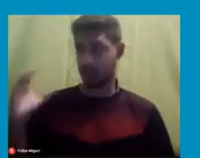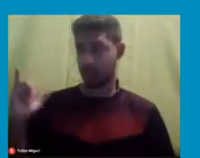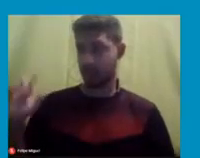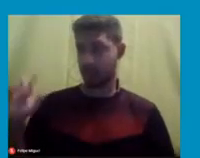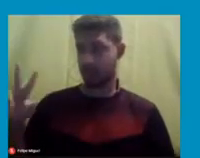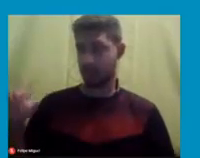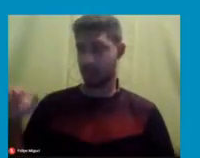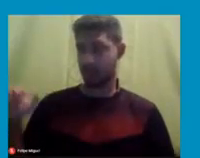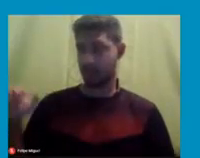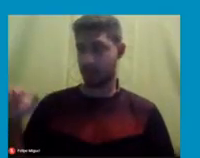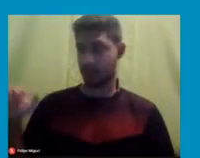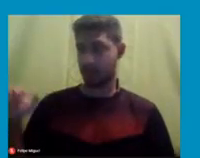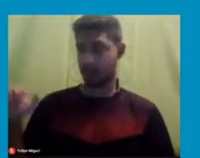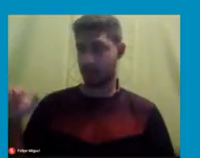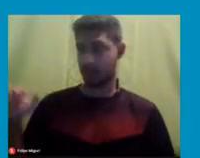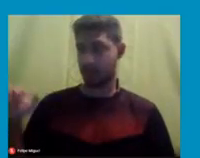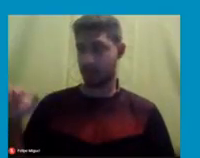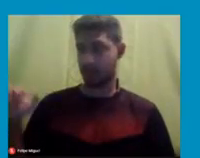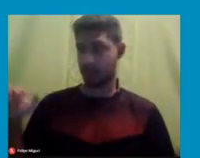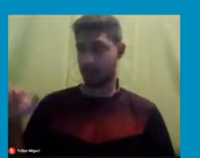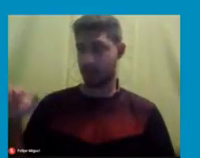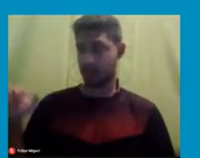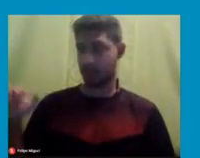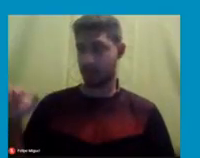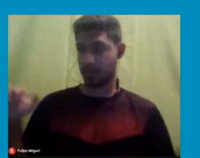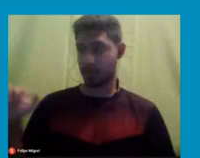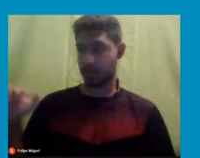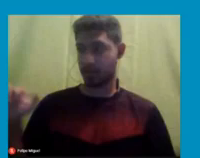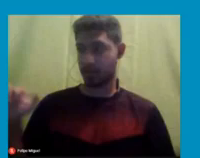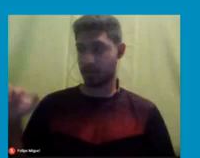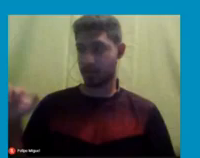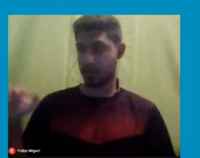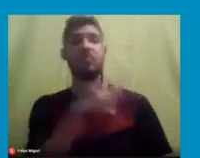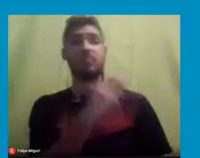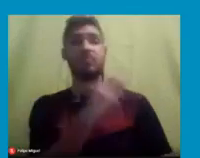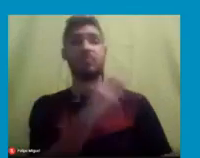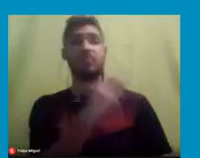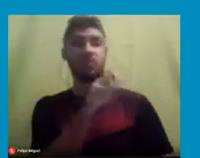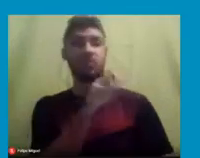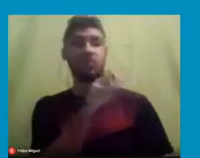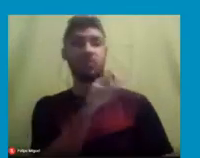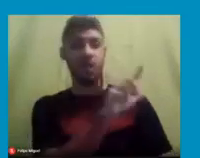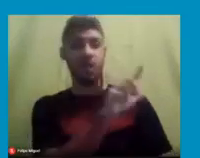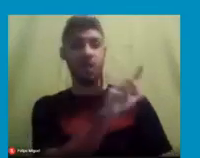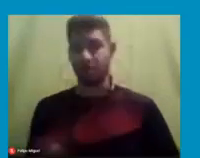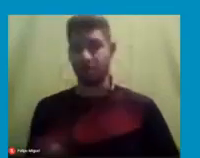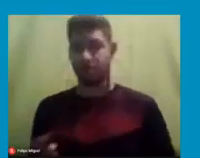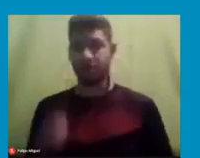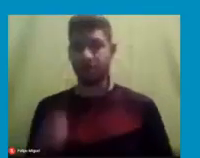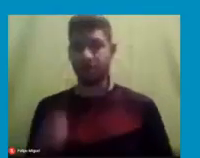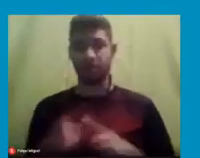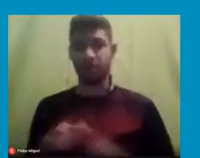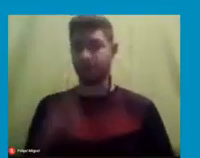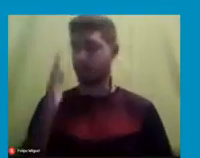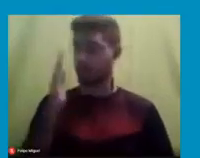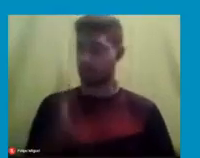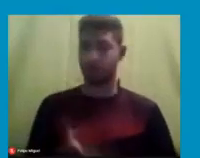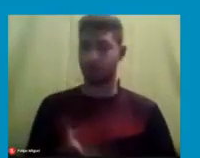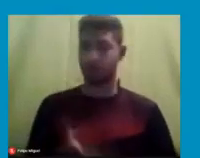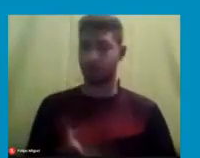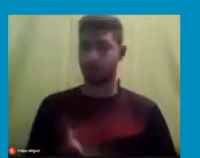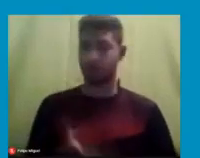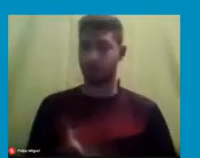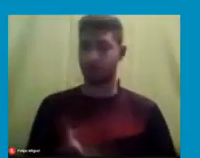Né? E essa é uma questão muito, muito interessante, porque já desde então, né, já tínhamos